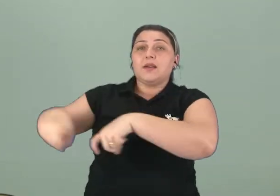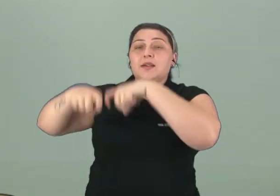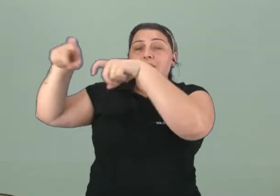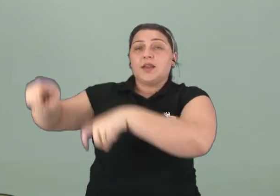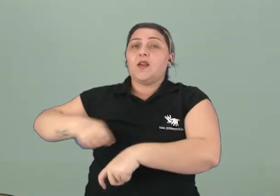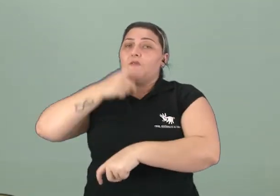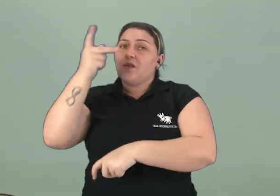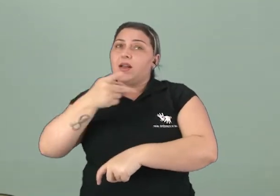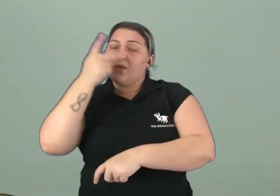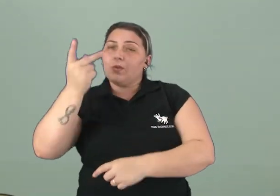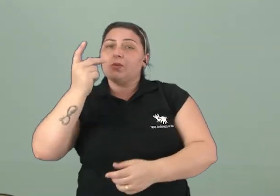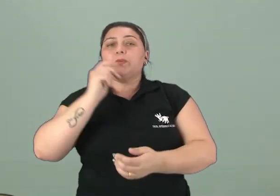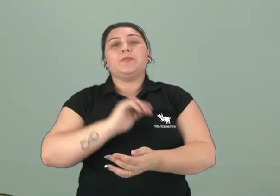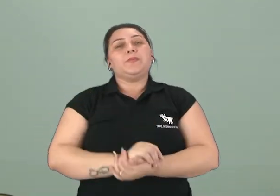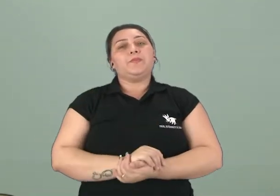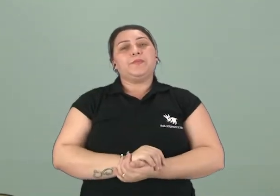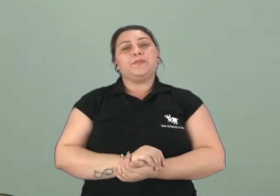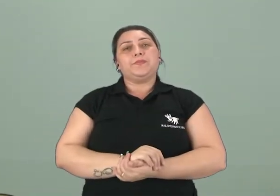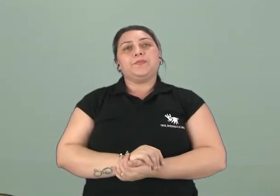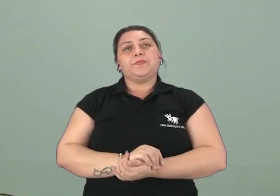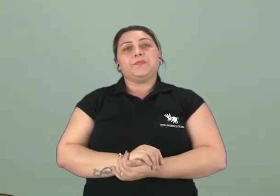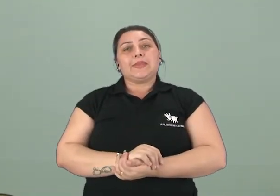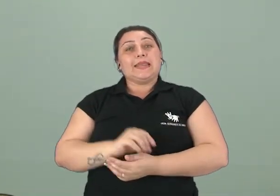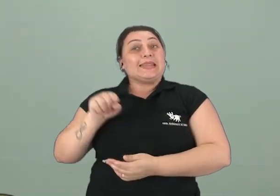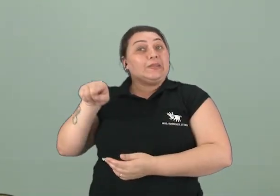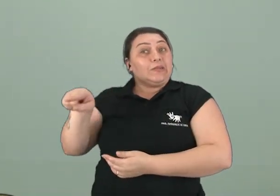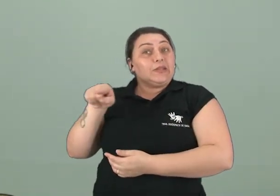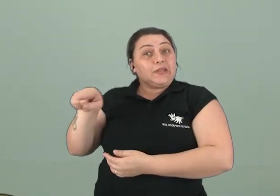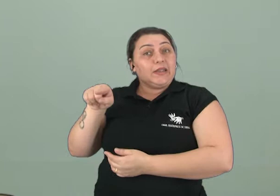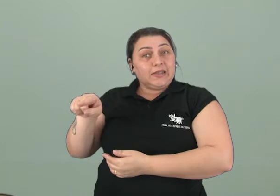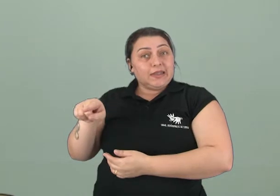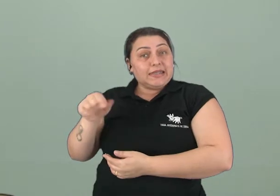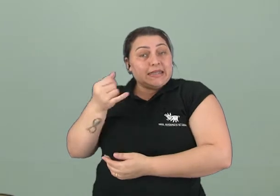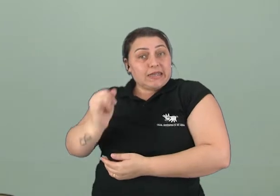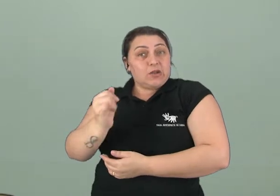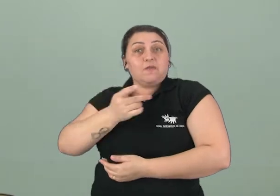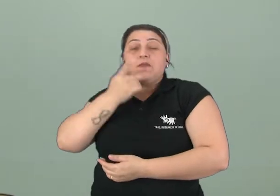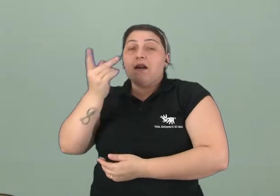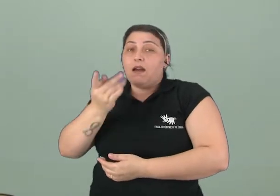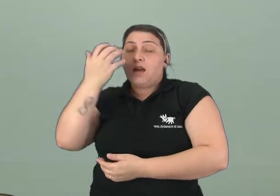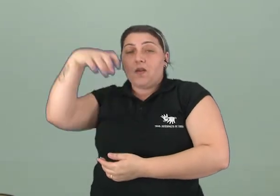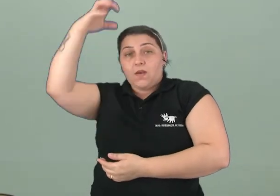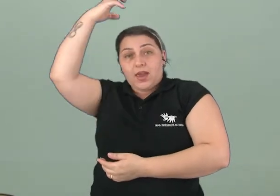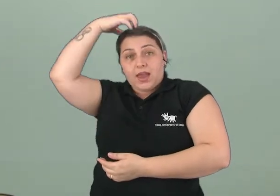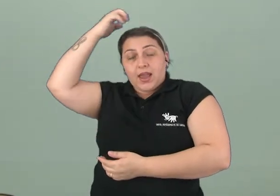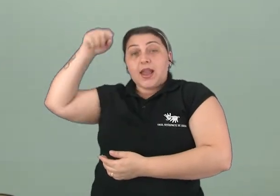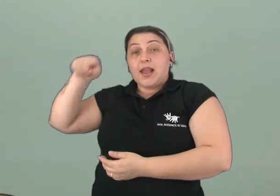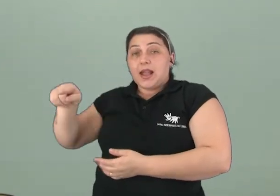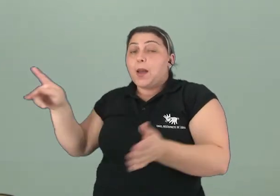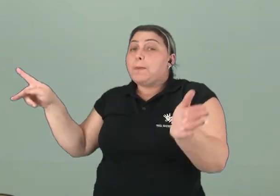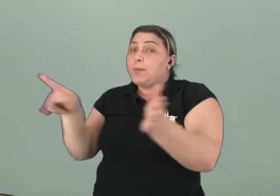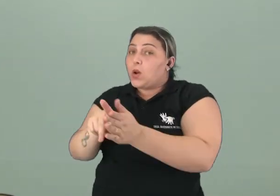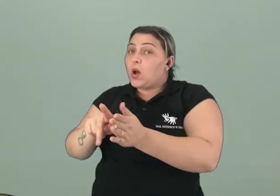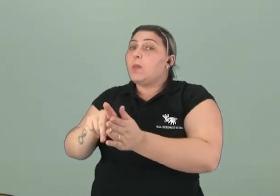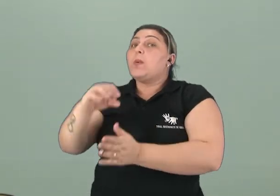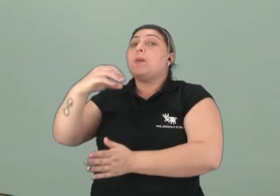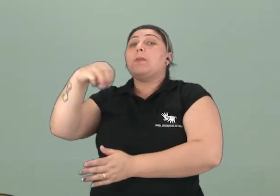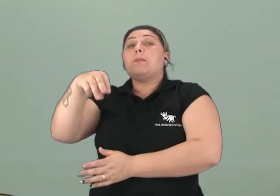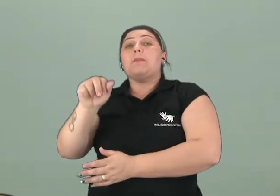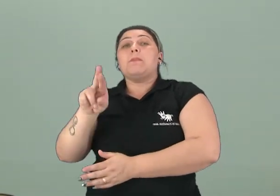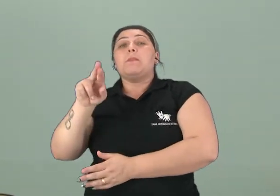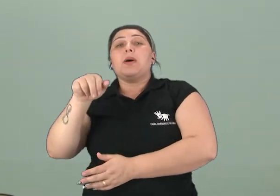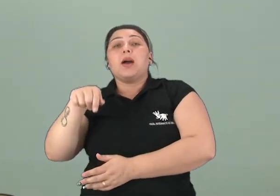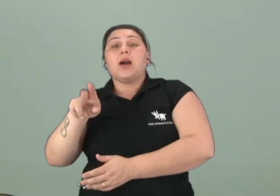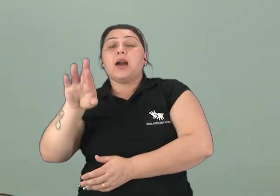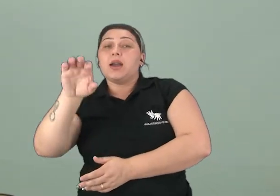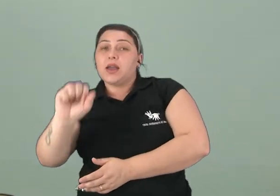ele disse assim ó ó ei ei vocês se não disseram ao rei que este Prado pertence ao maquete de karabá